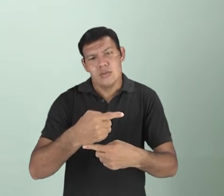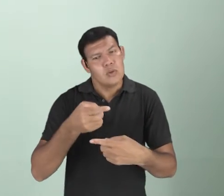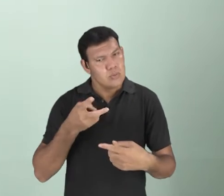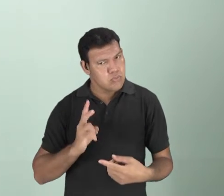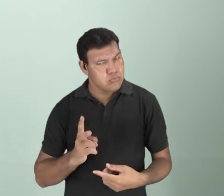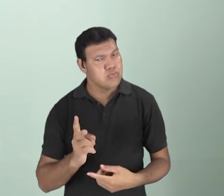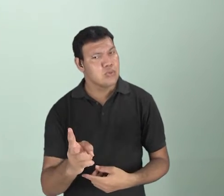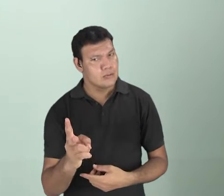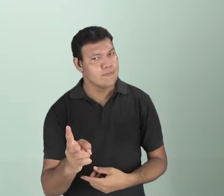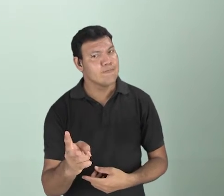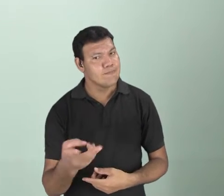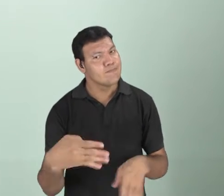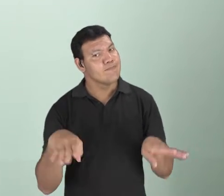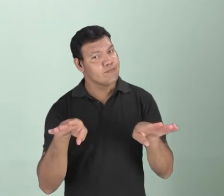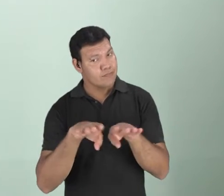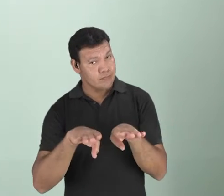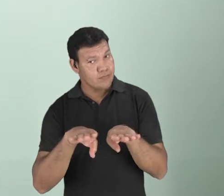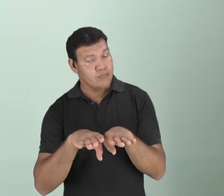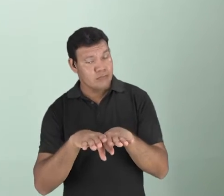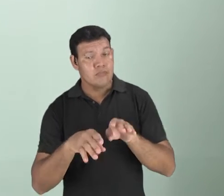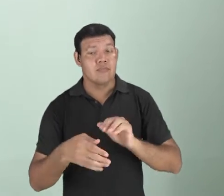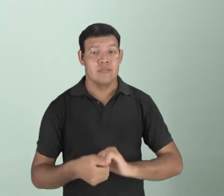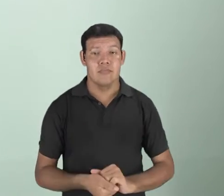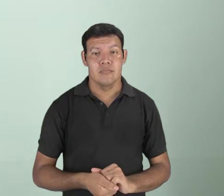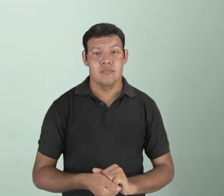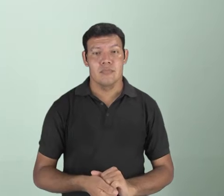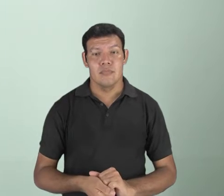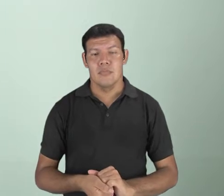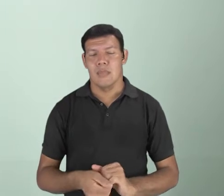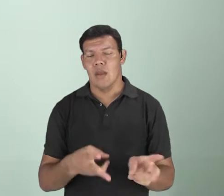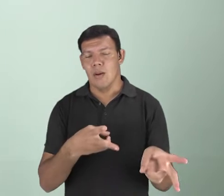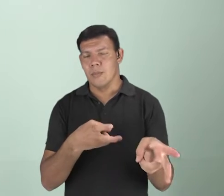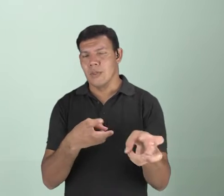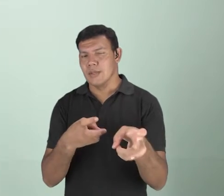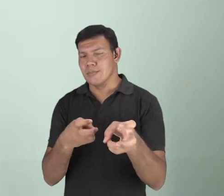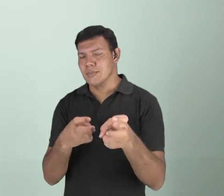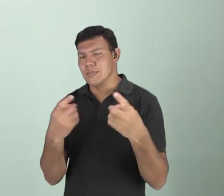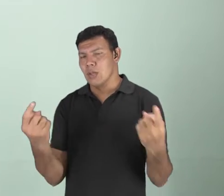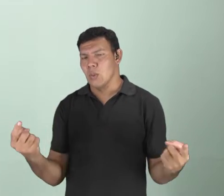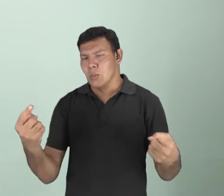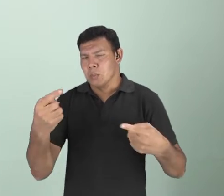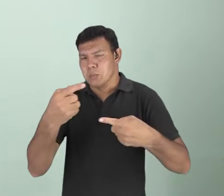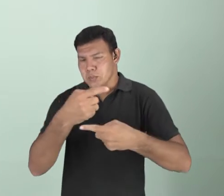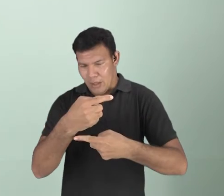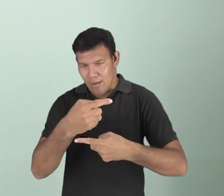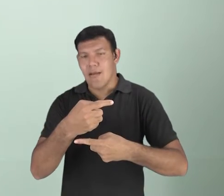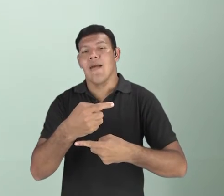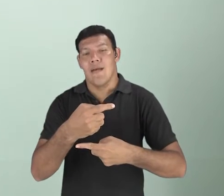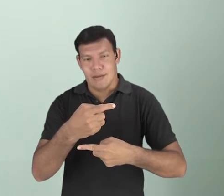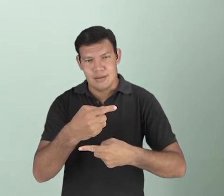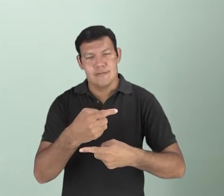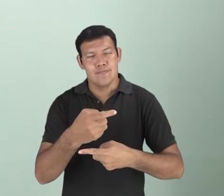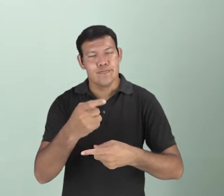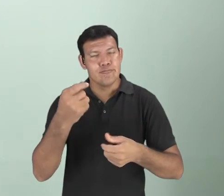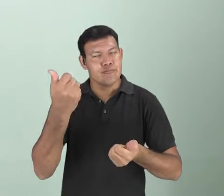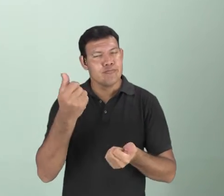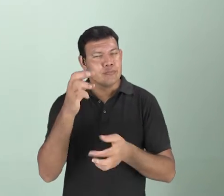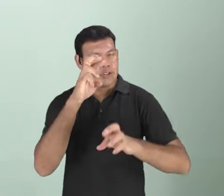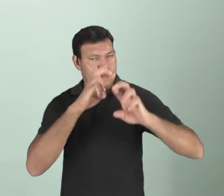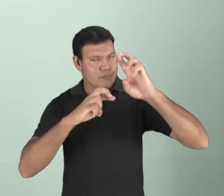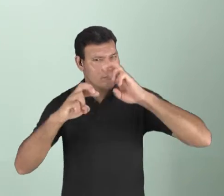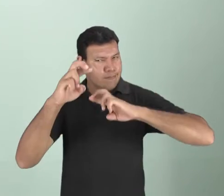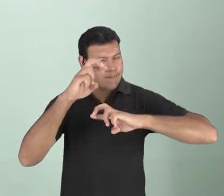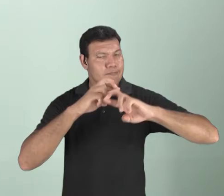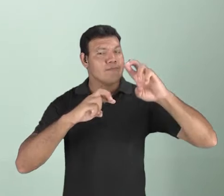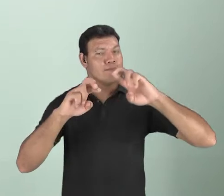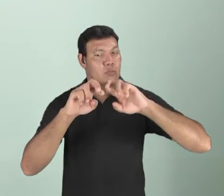permanecendo. E ao mesmo tempo, a partir do momento que se percebe as contradições, também está sendo verificado porque